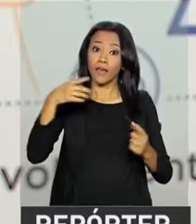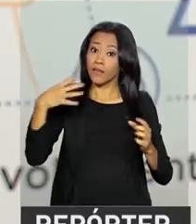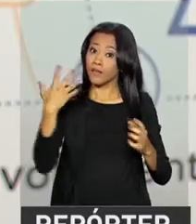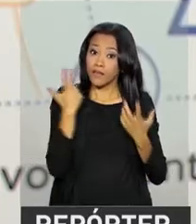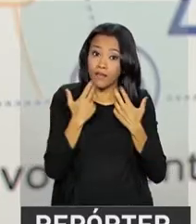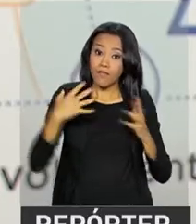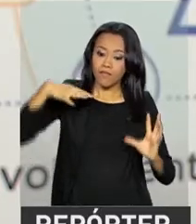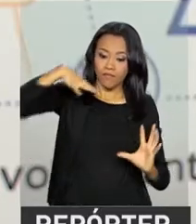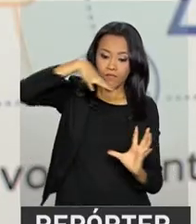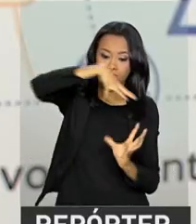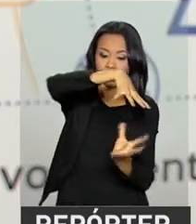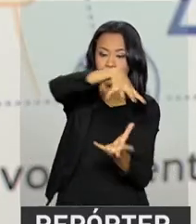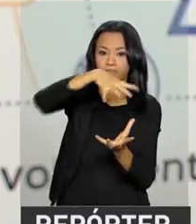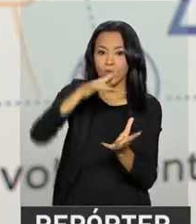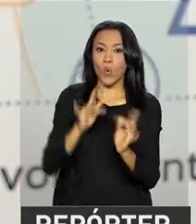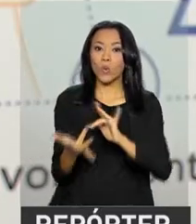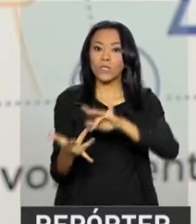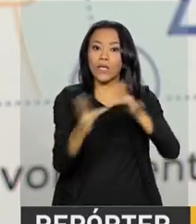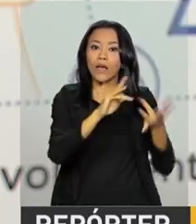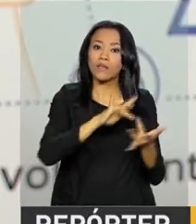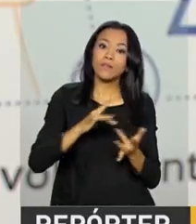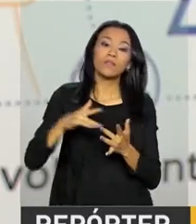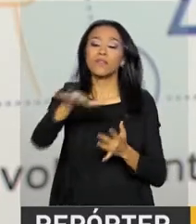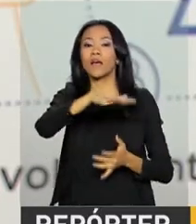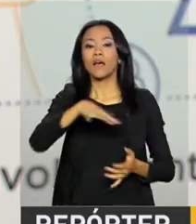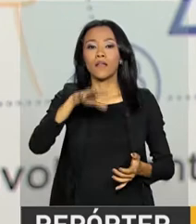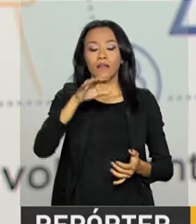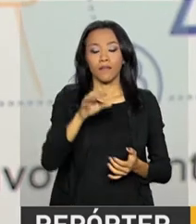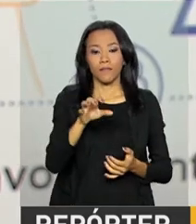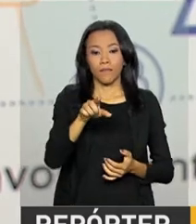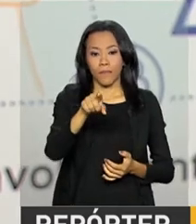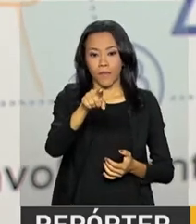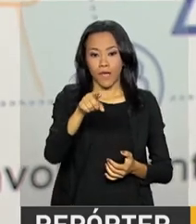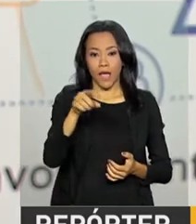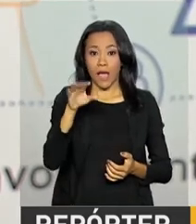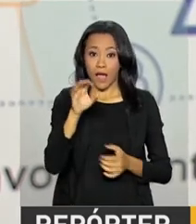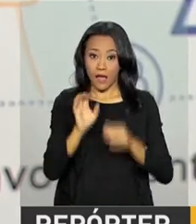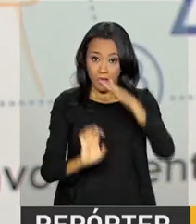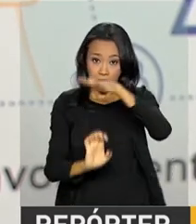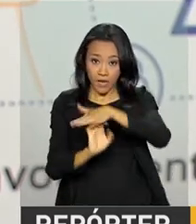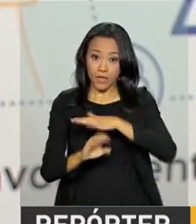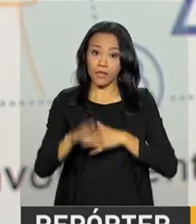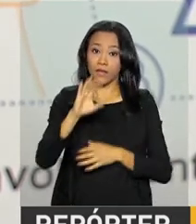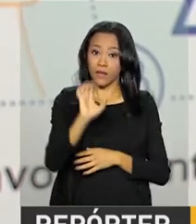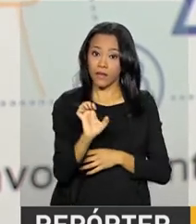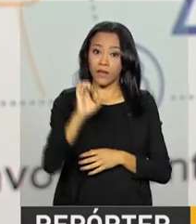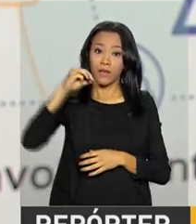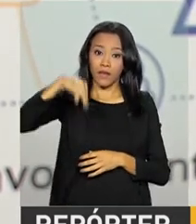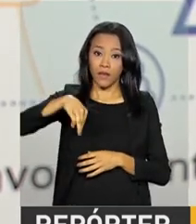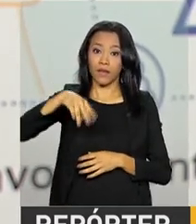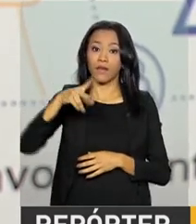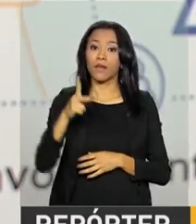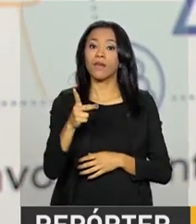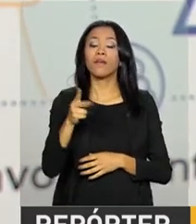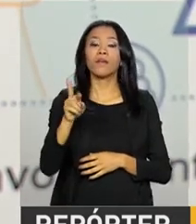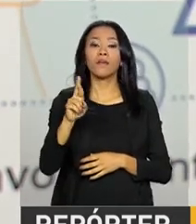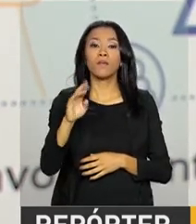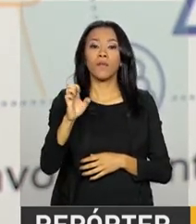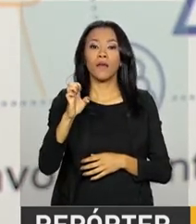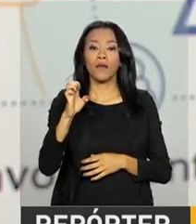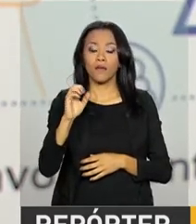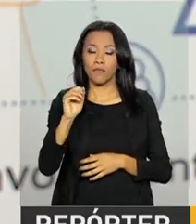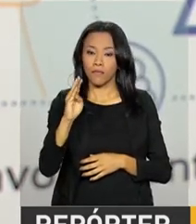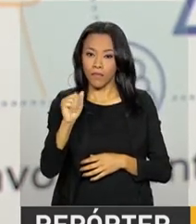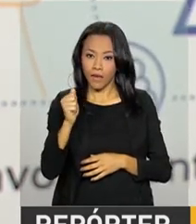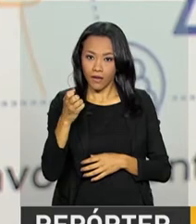aeroespacial a embraer tem um papel como empresa âncora do arranjo produtivo muito forte porque